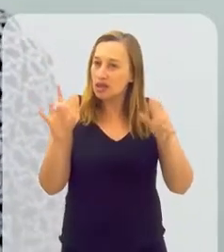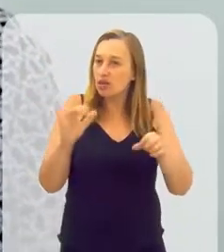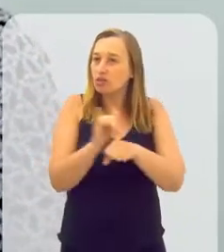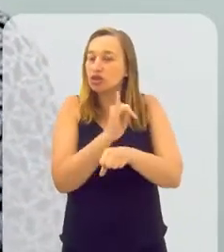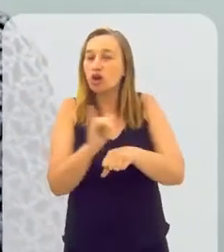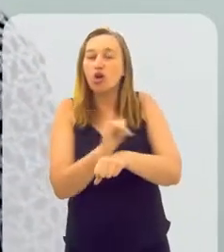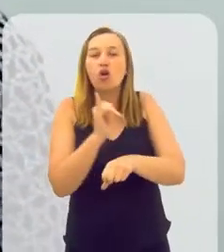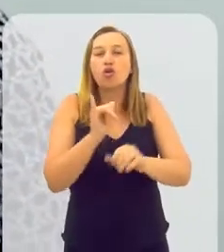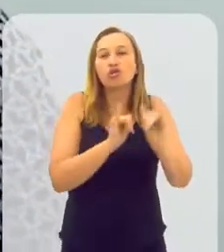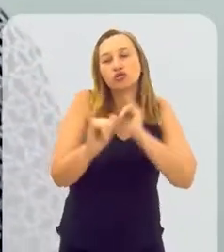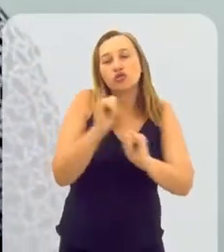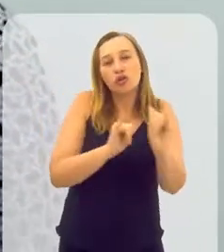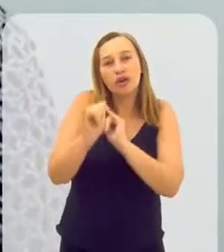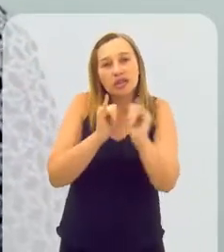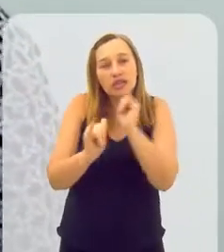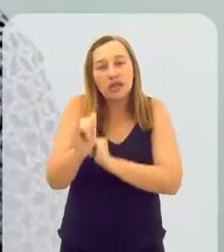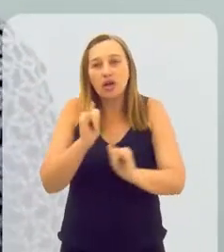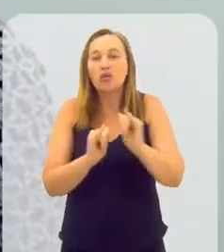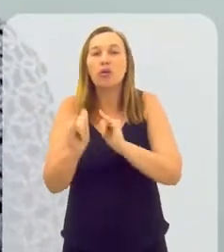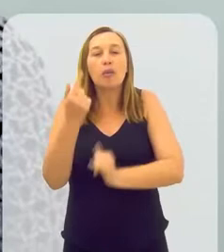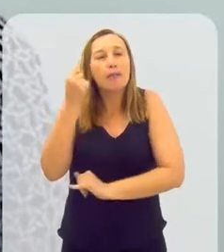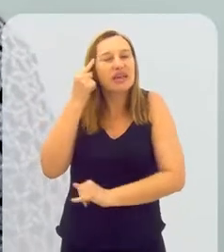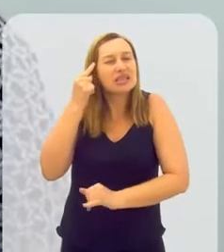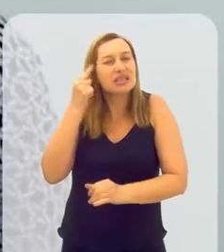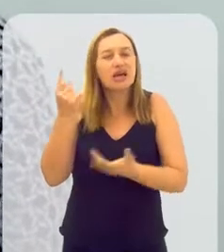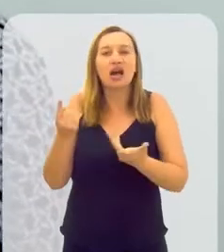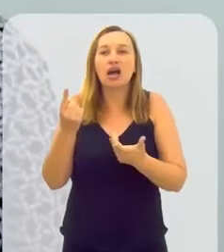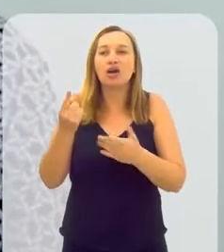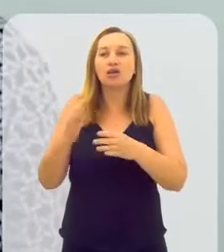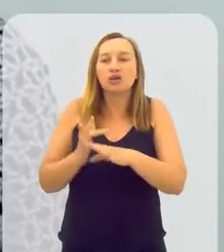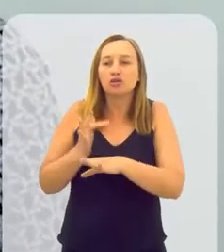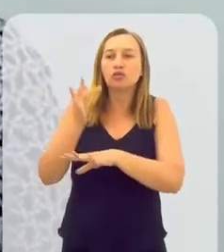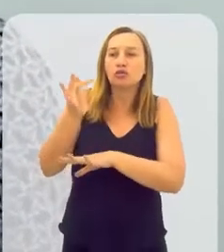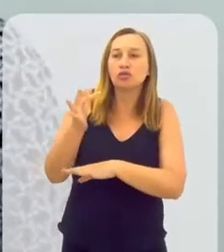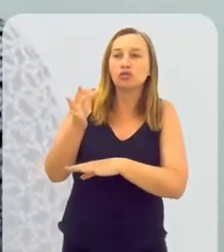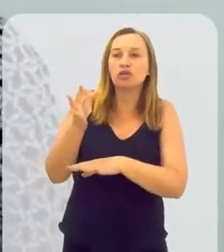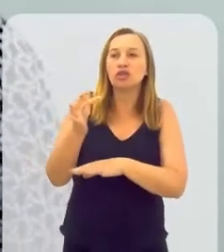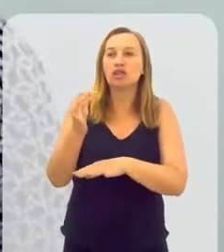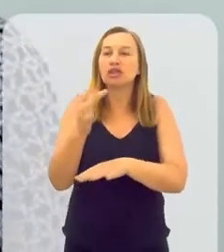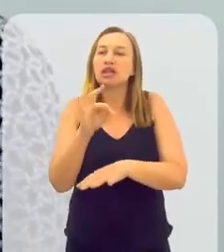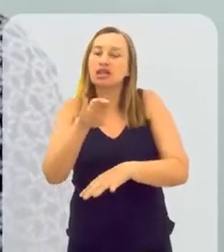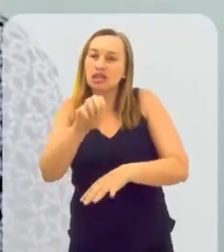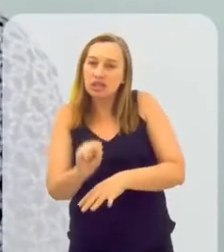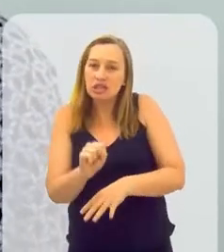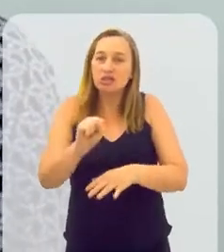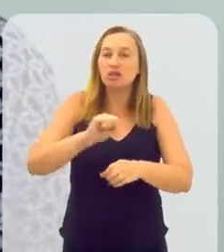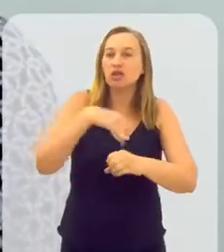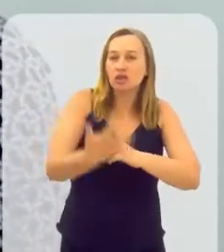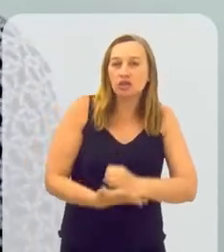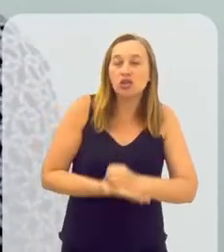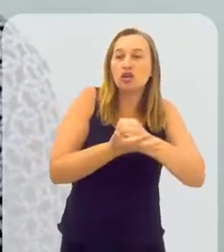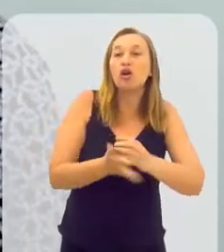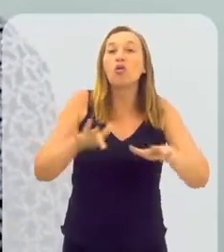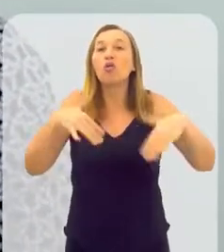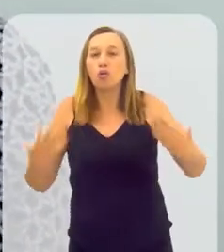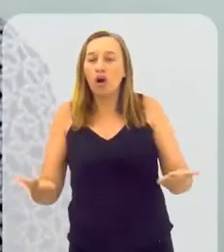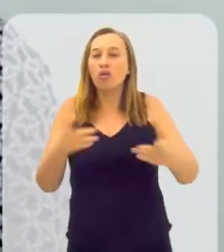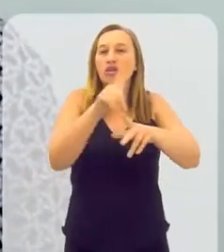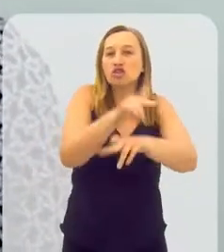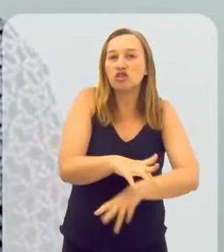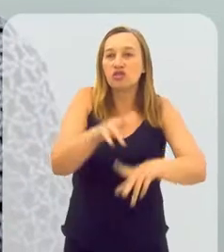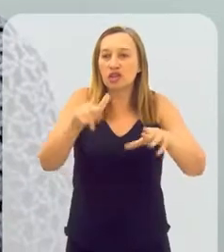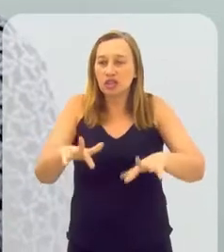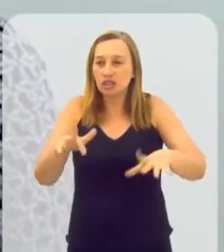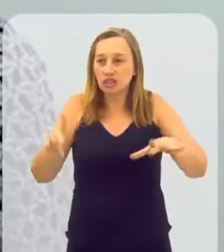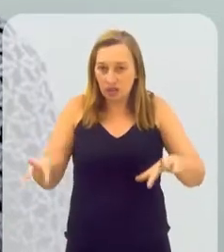O que tem de informação e dado, para a gente pensar sobre essa perspectiva da transição energética, da sustentabilidade, e quais são aí